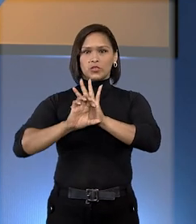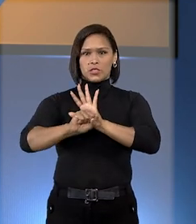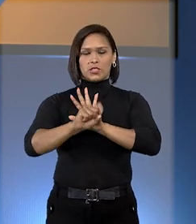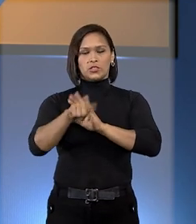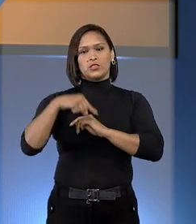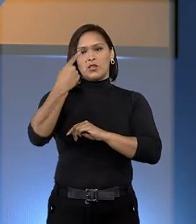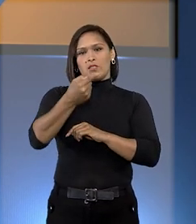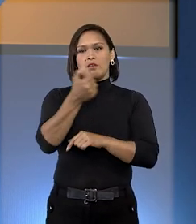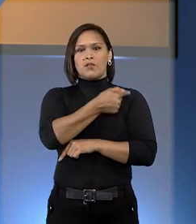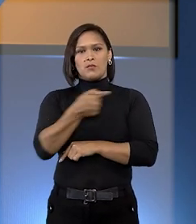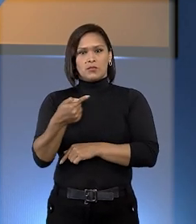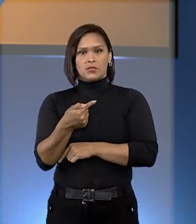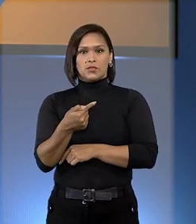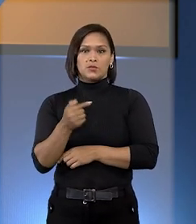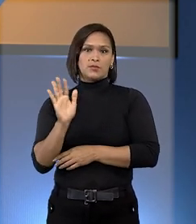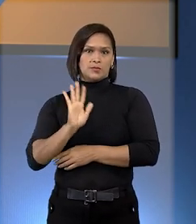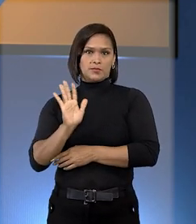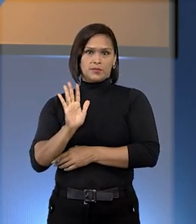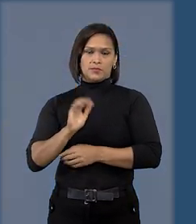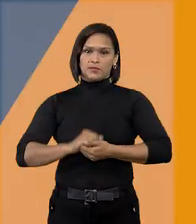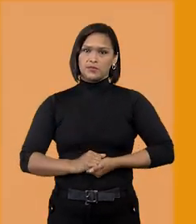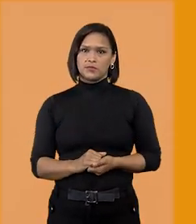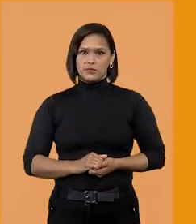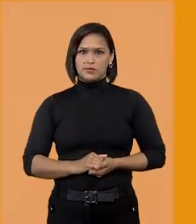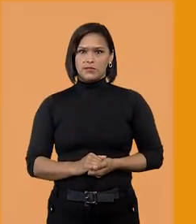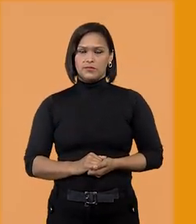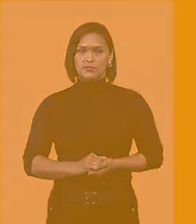Até a próxima semana. Tchau, tchau!